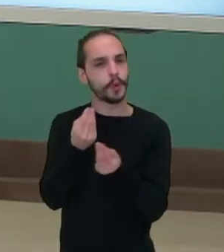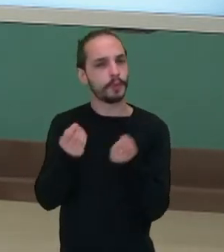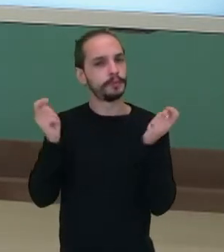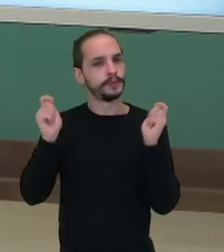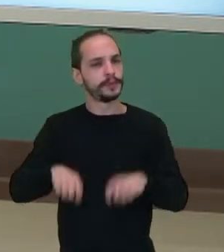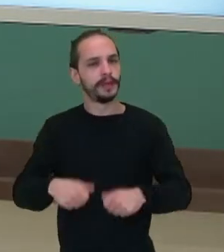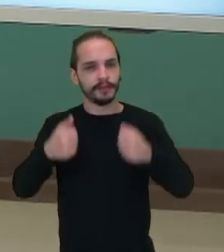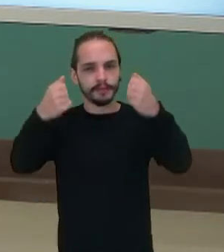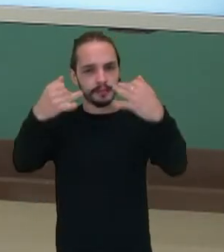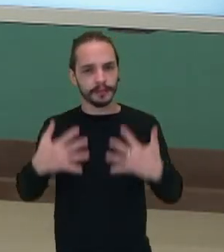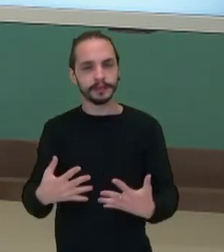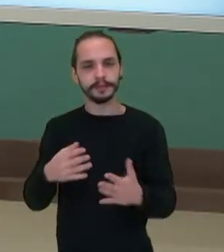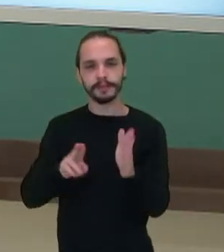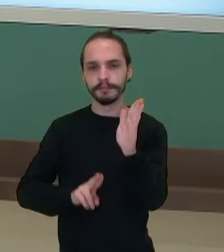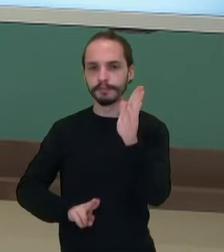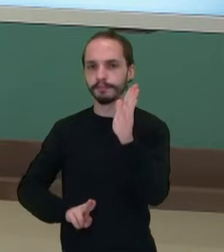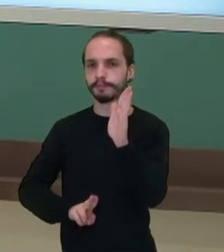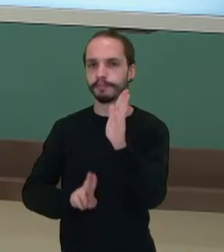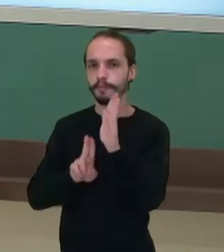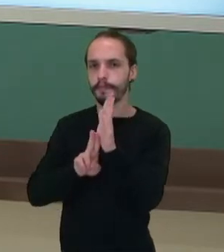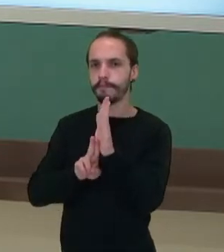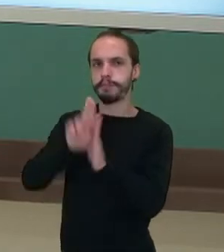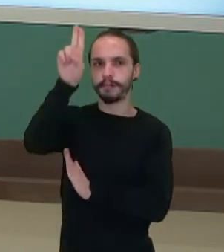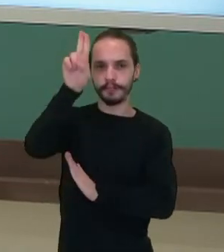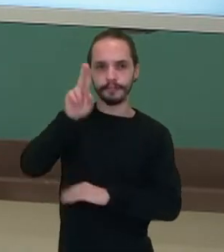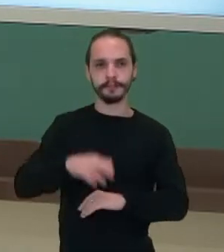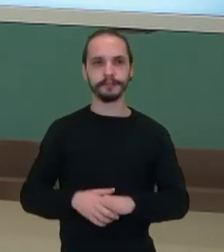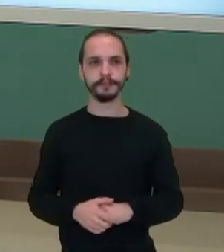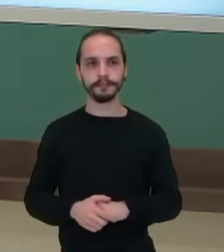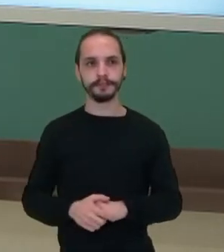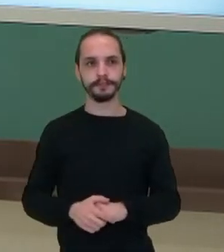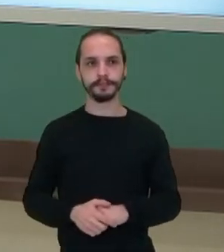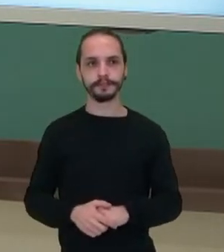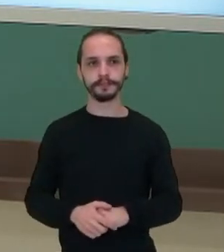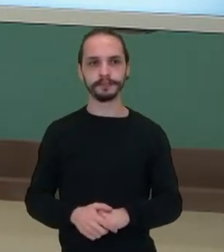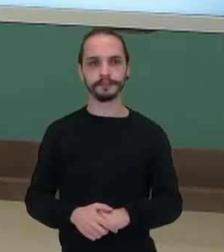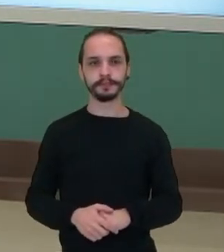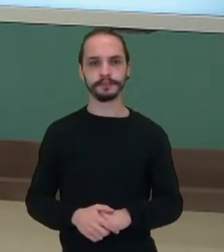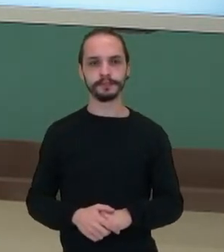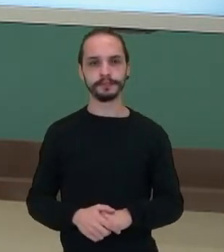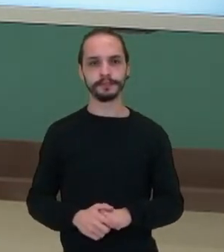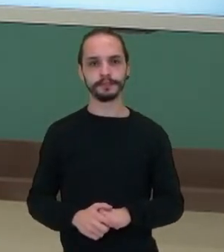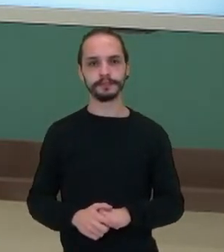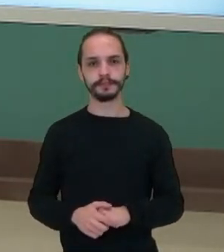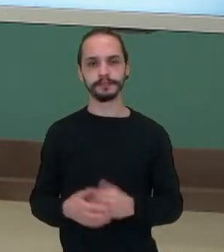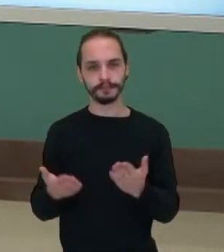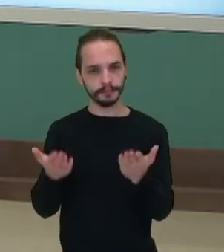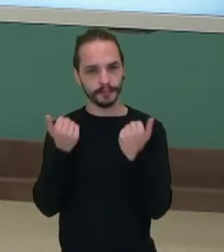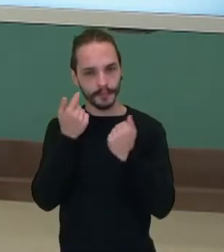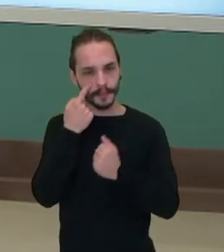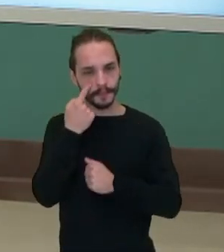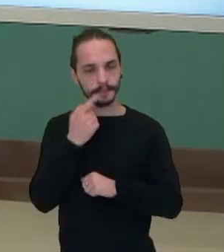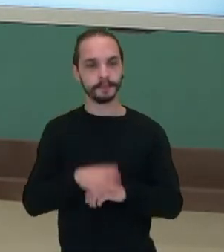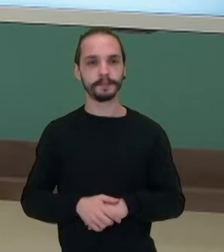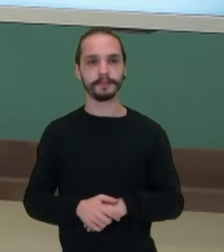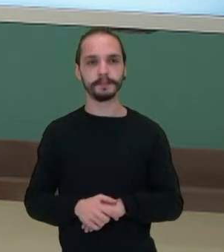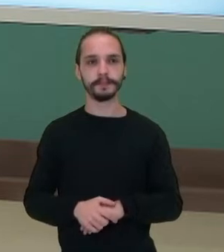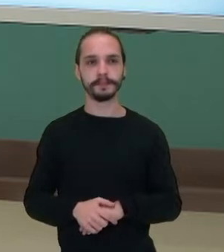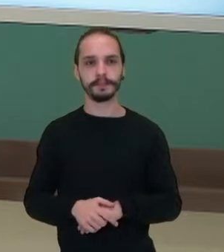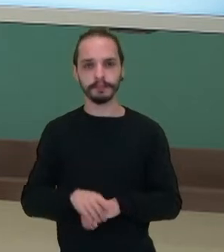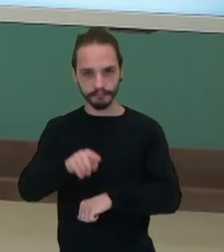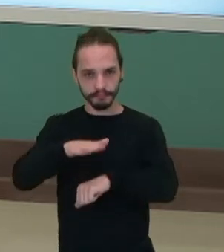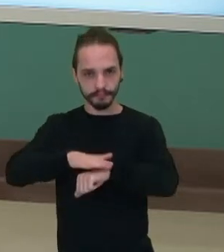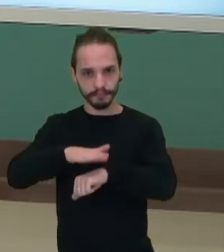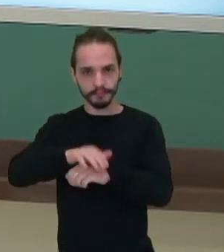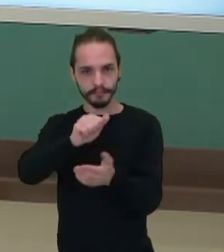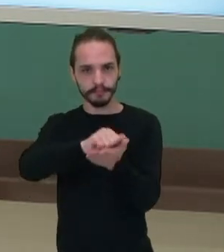poderia explicar a ideia do foguete, certo? Bem, vamos lá então, né? Vou deixar uma atividadezinha